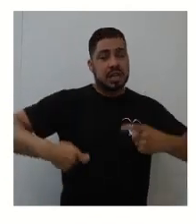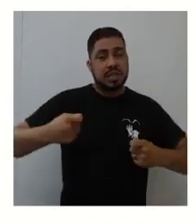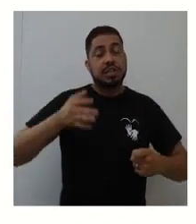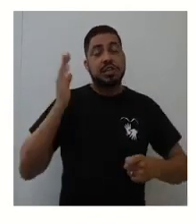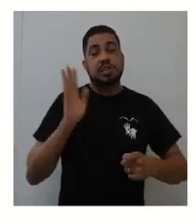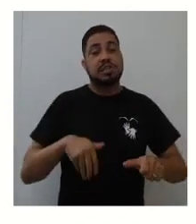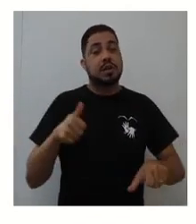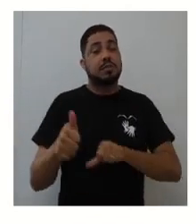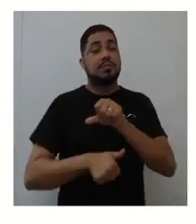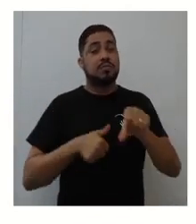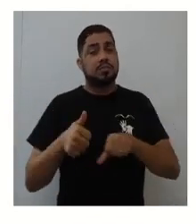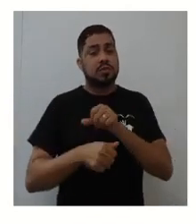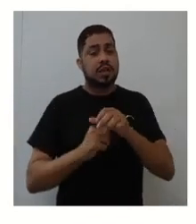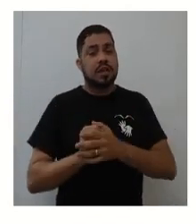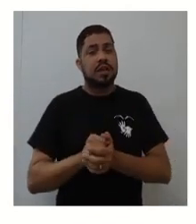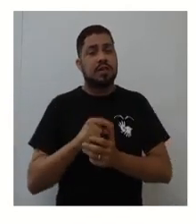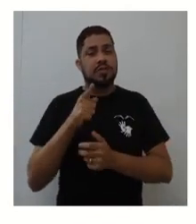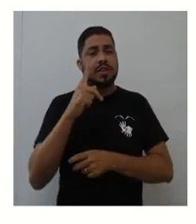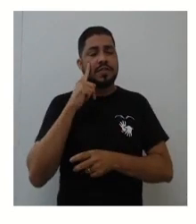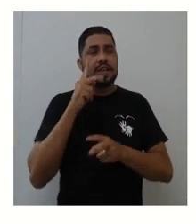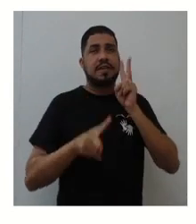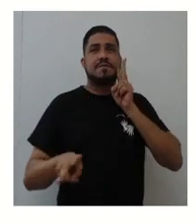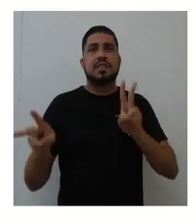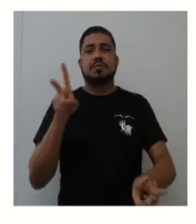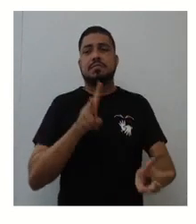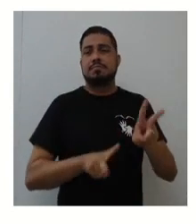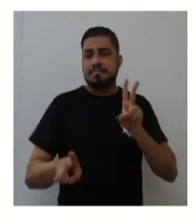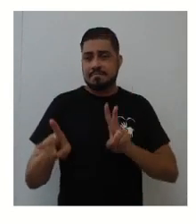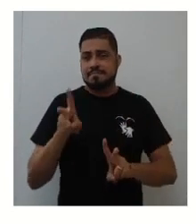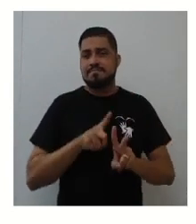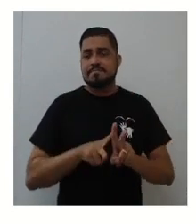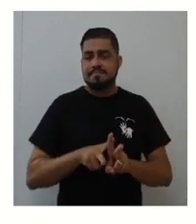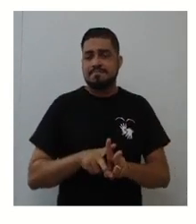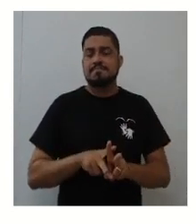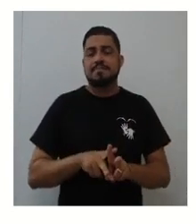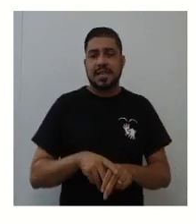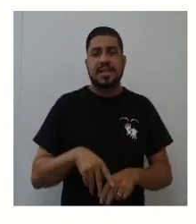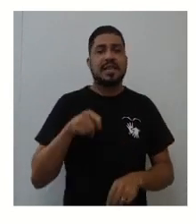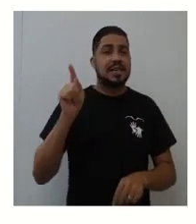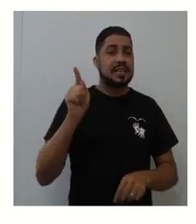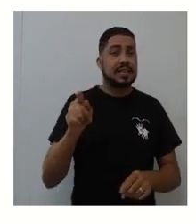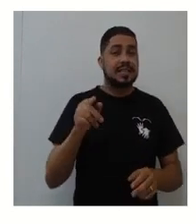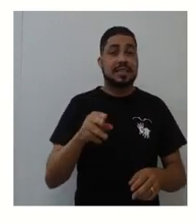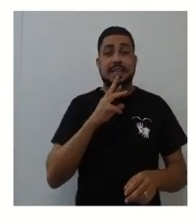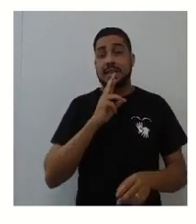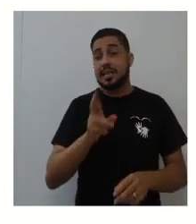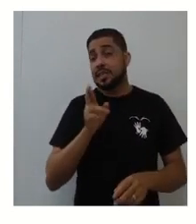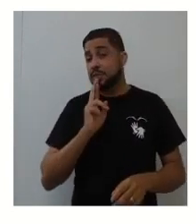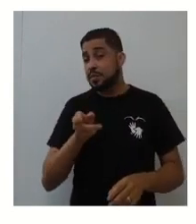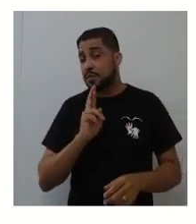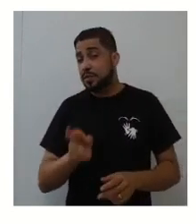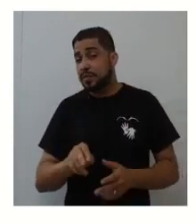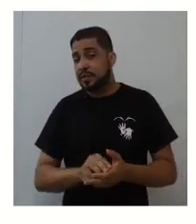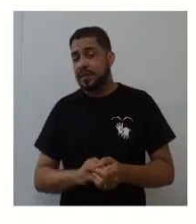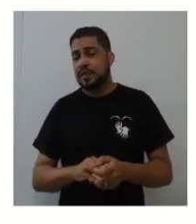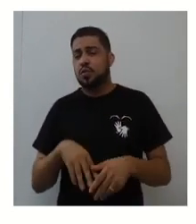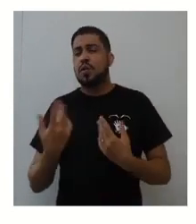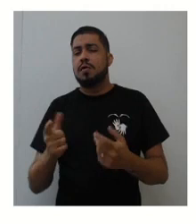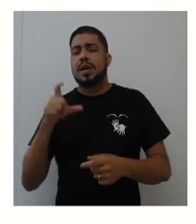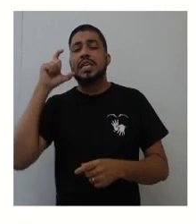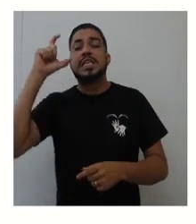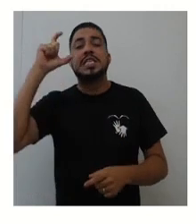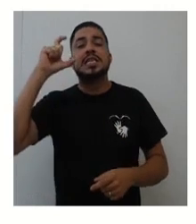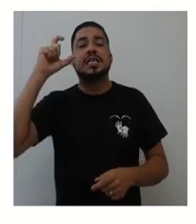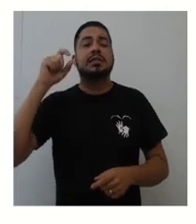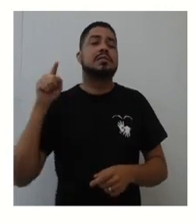muda totalmente para você a visão. Ou seja, essa questão para a gente responder sobre a intenção, qual teria sido a intenção do